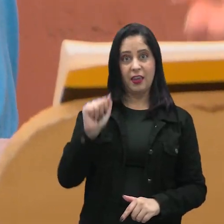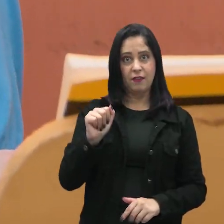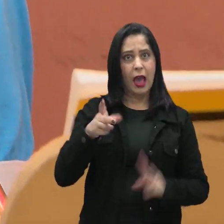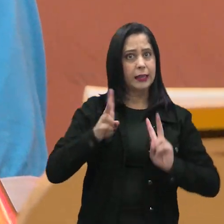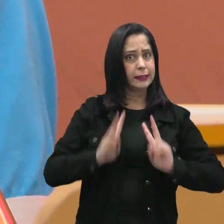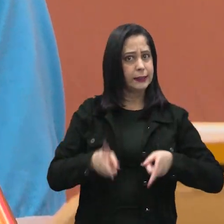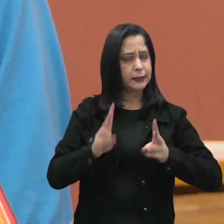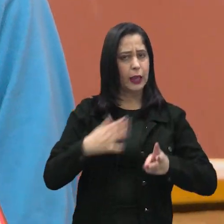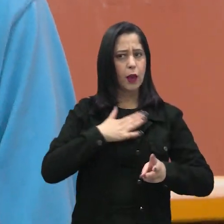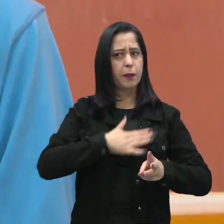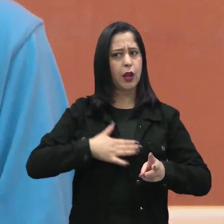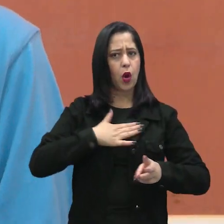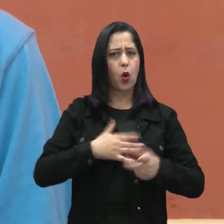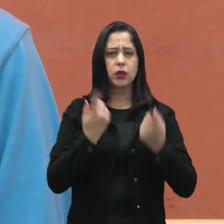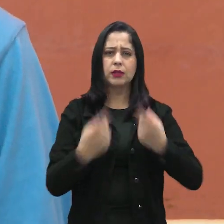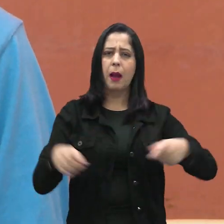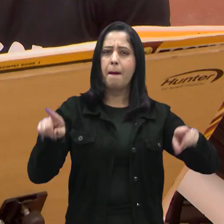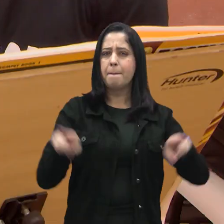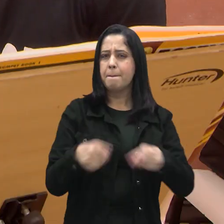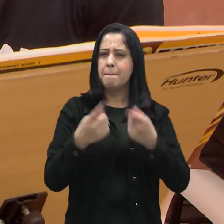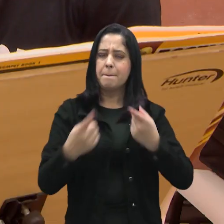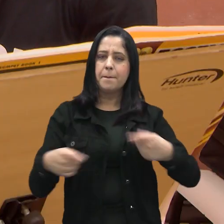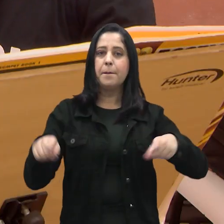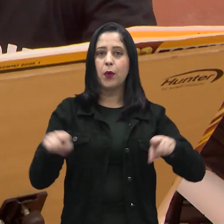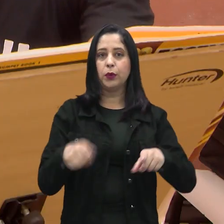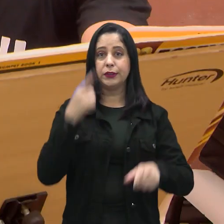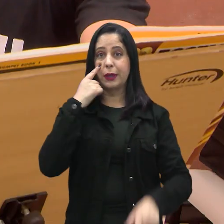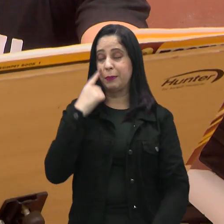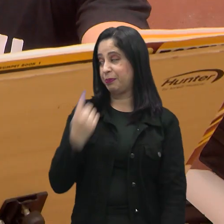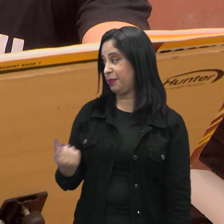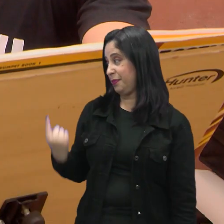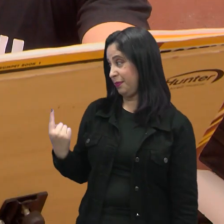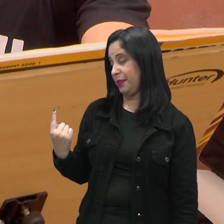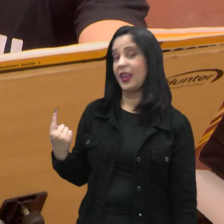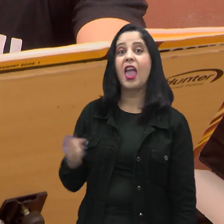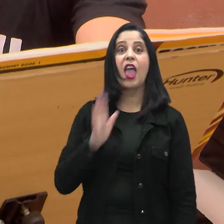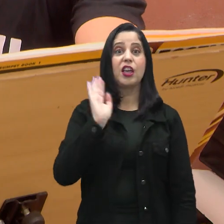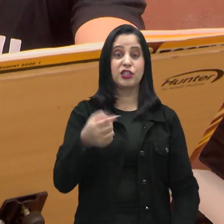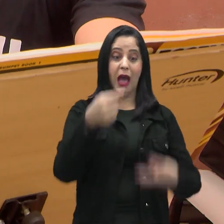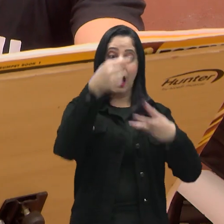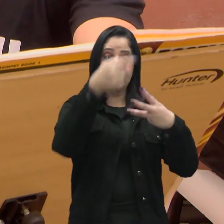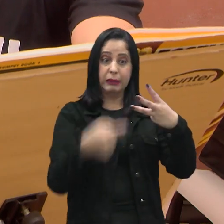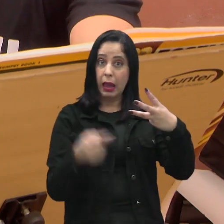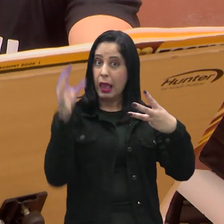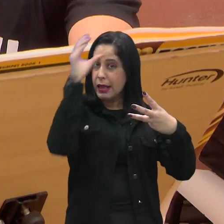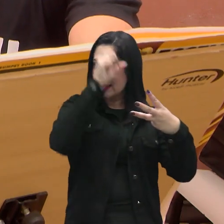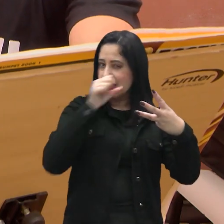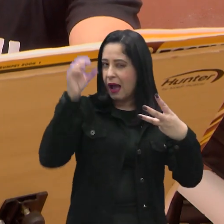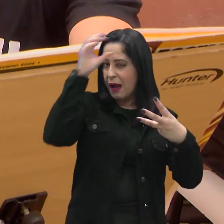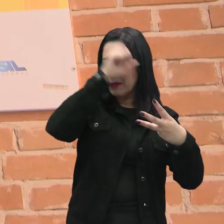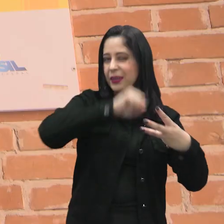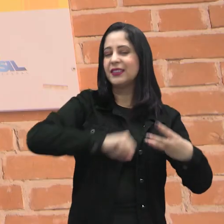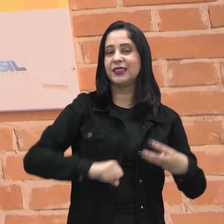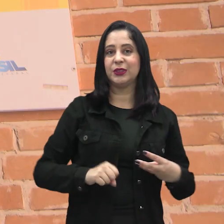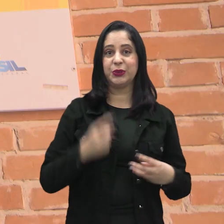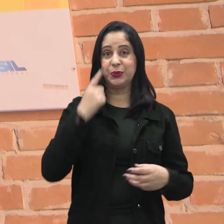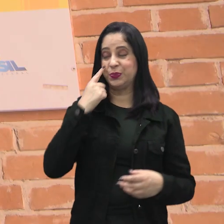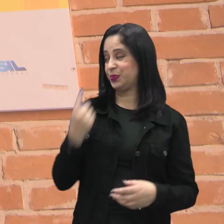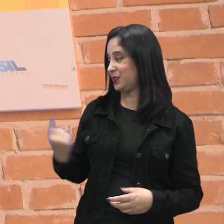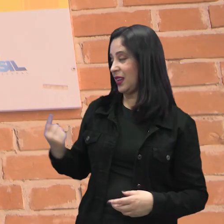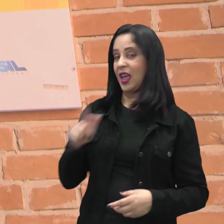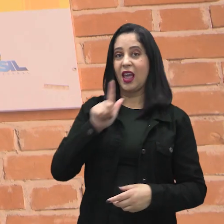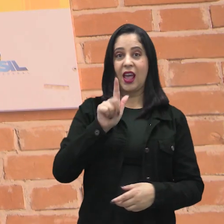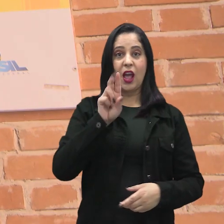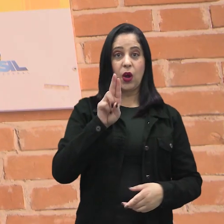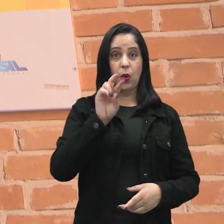gostou muito de ouvir e tocar música, tanto que esse é o terceiro instrumento que ela está aprendendo aqui no Guri, programa de